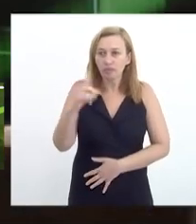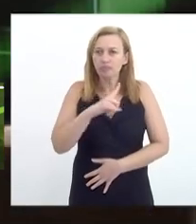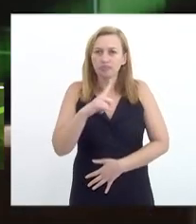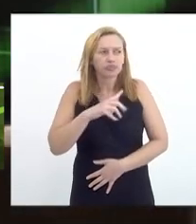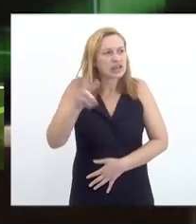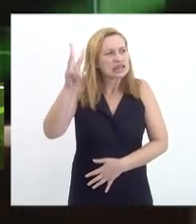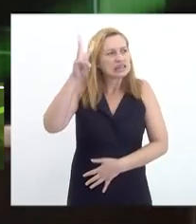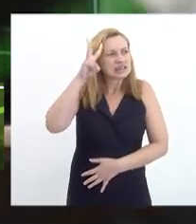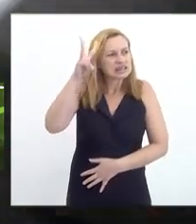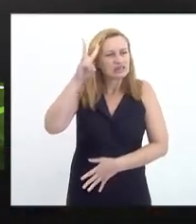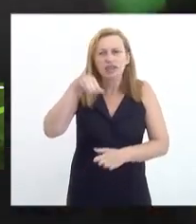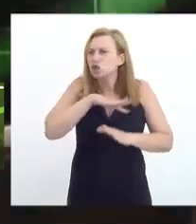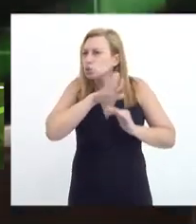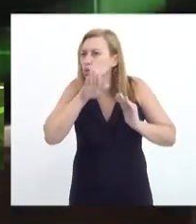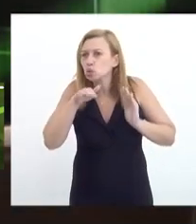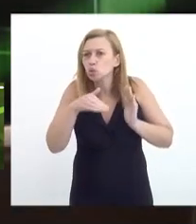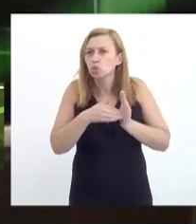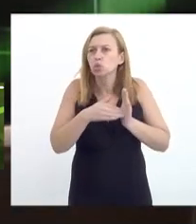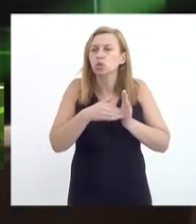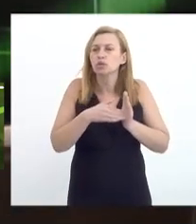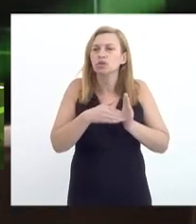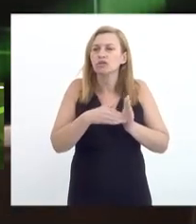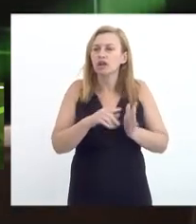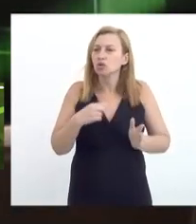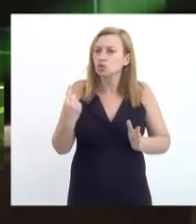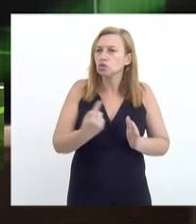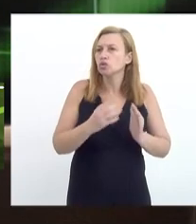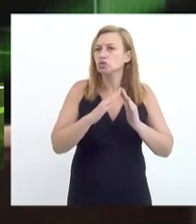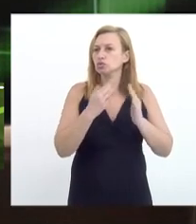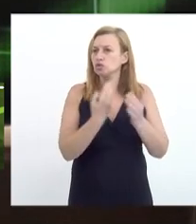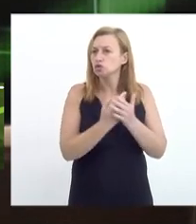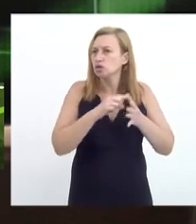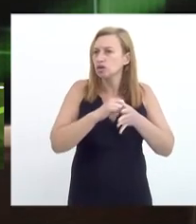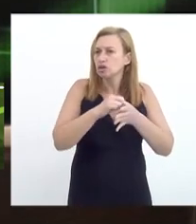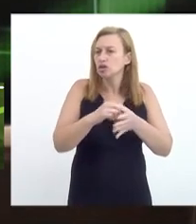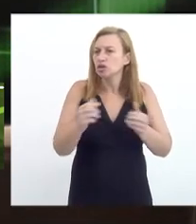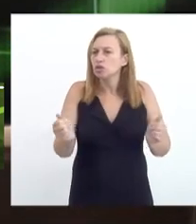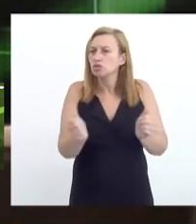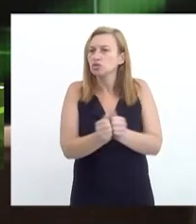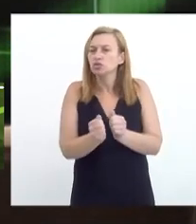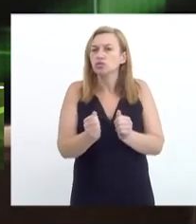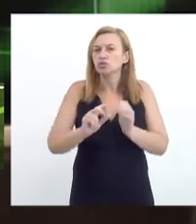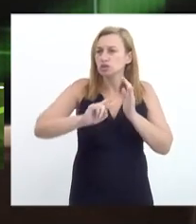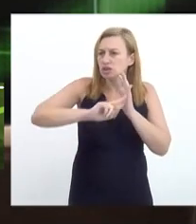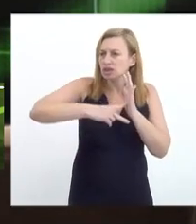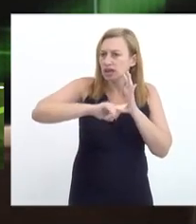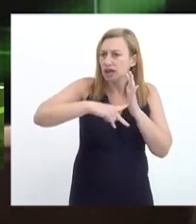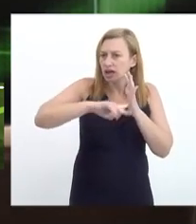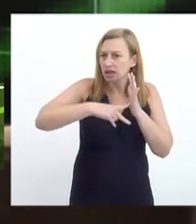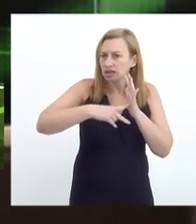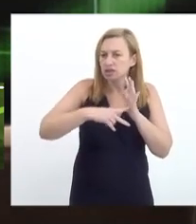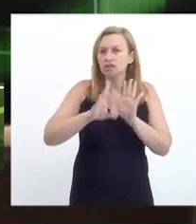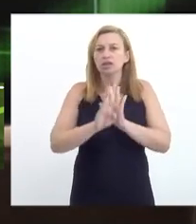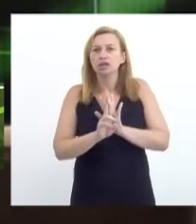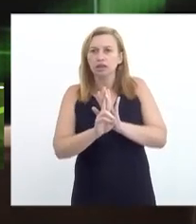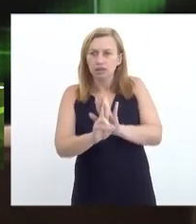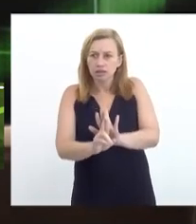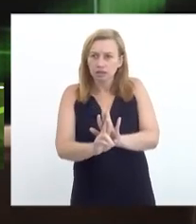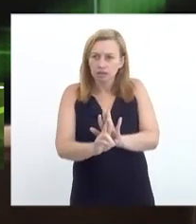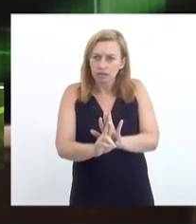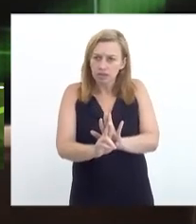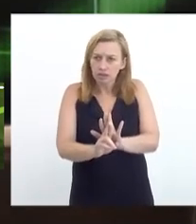a terça-feira Toda Para fazer o nosso Colégio de Líderes Com a participação Dos sindicatos Dos representantes